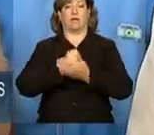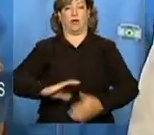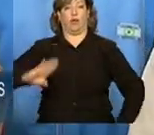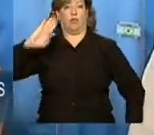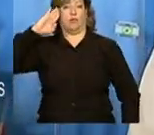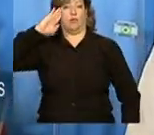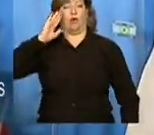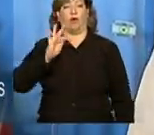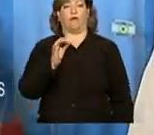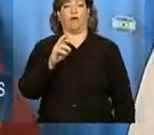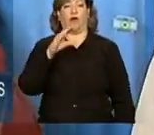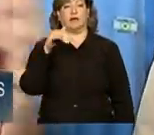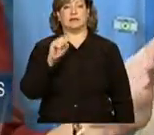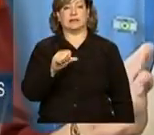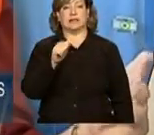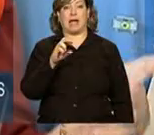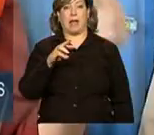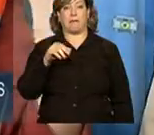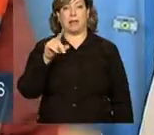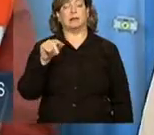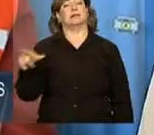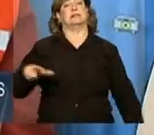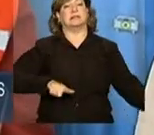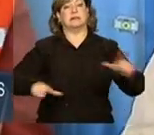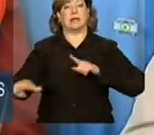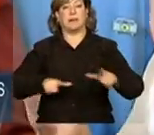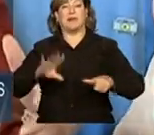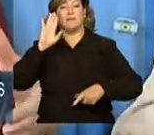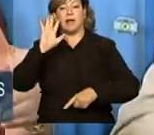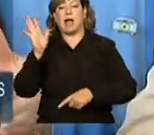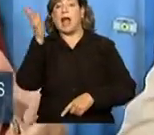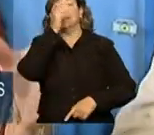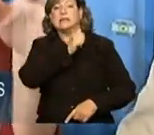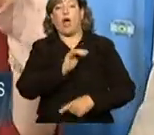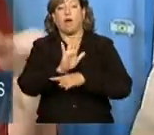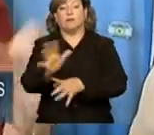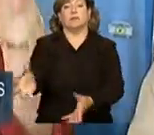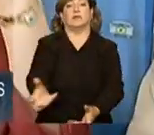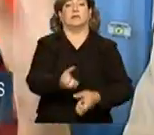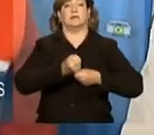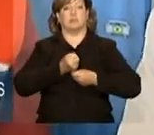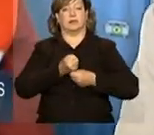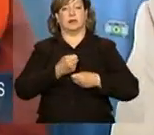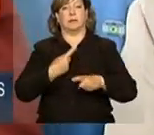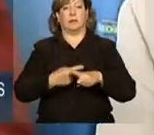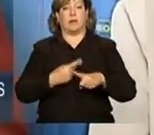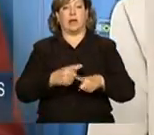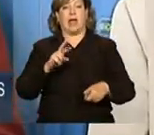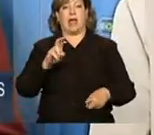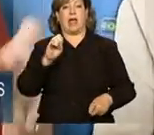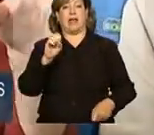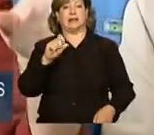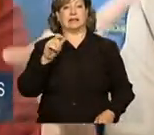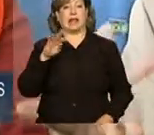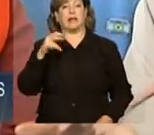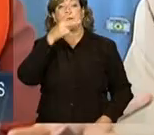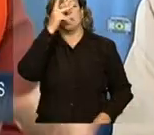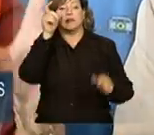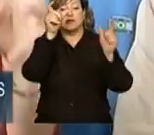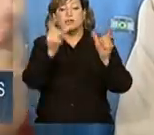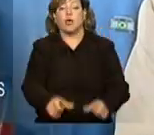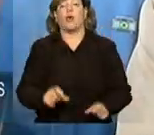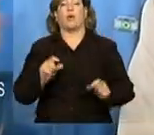elas atuam excepcionalmente no resgate, por exemplo, eu sei, mas nos resgates das pessoas, das